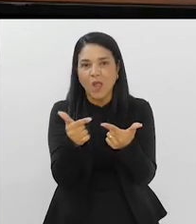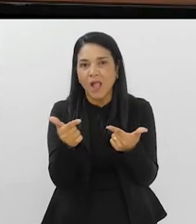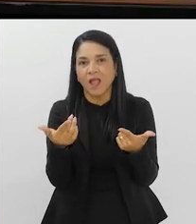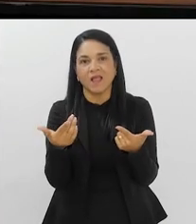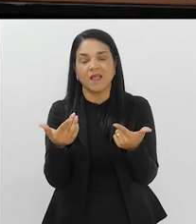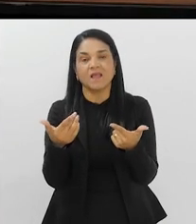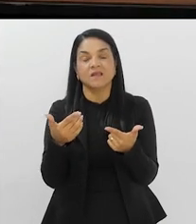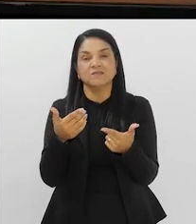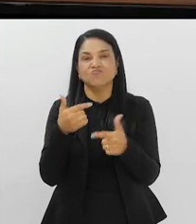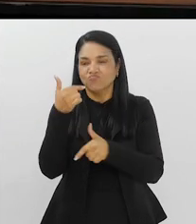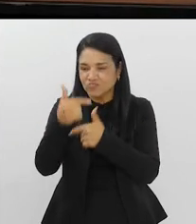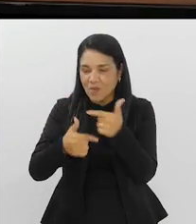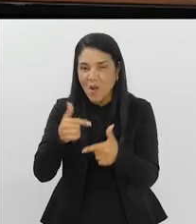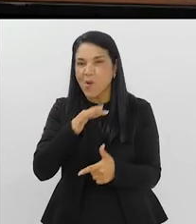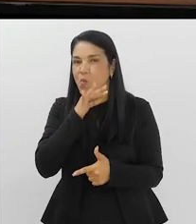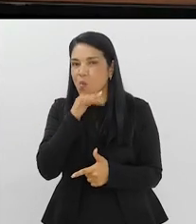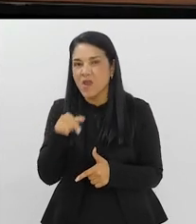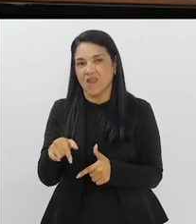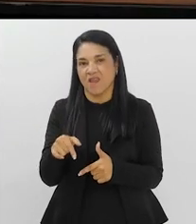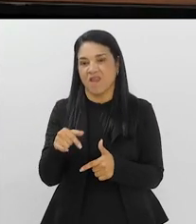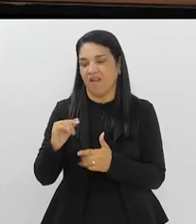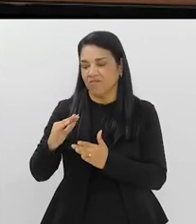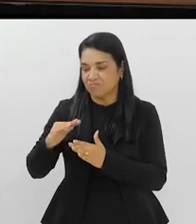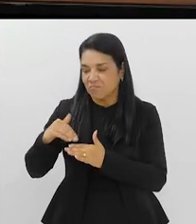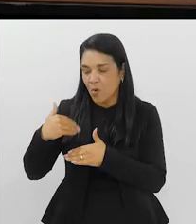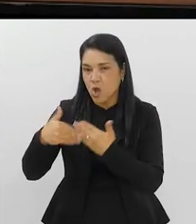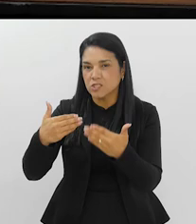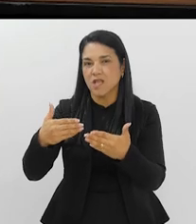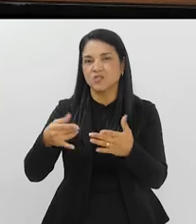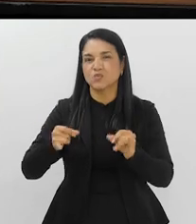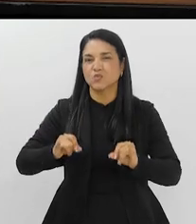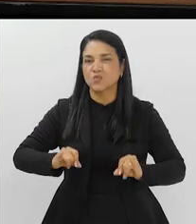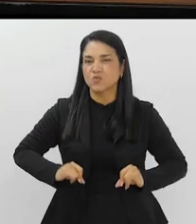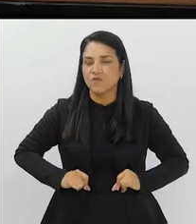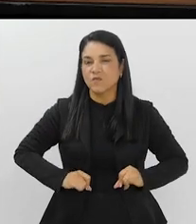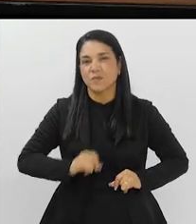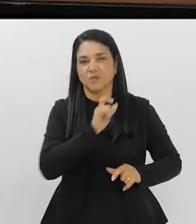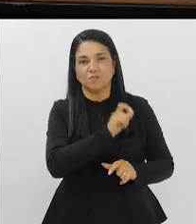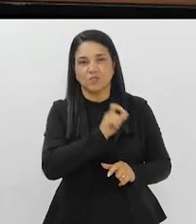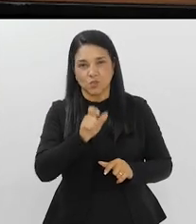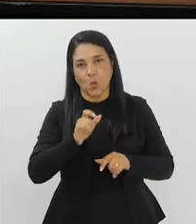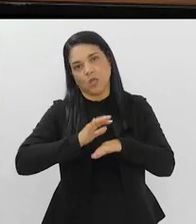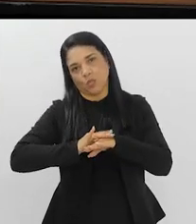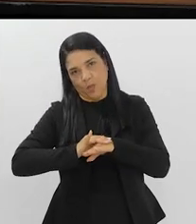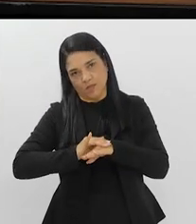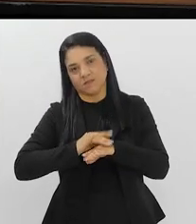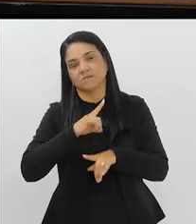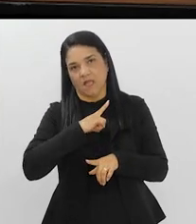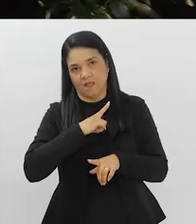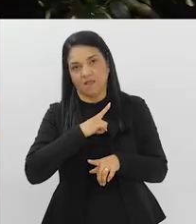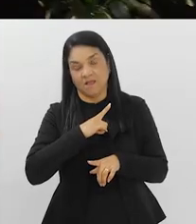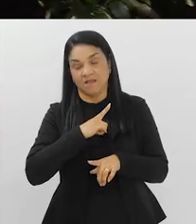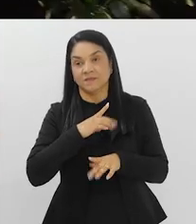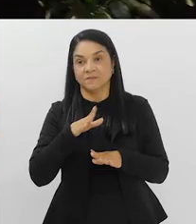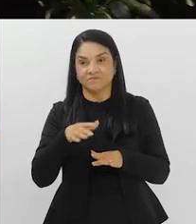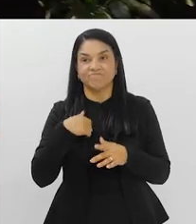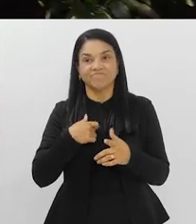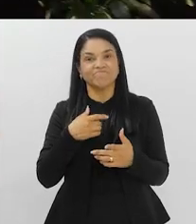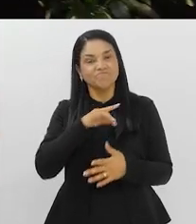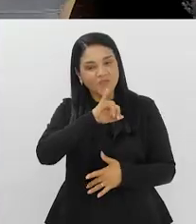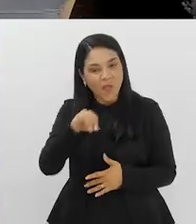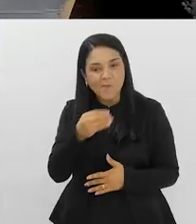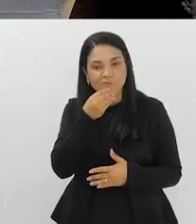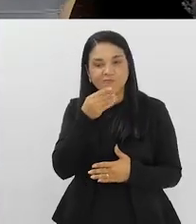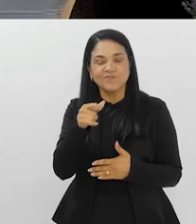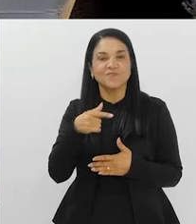esse trabalho ruim normalmente é aquele trabalho que leva a um processo de sofrimento e adoecimento. E pegando esse gancho aí, eu já vou chamar